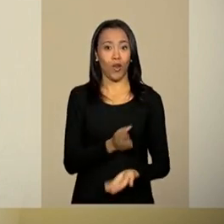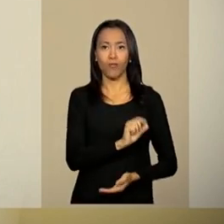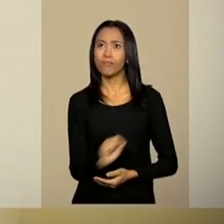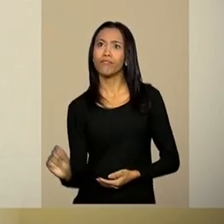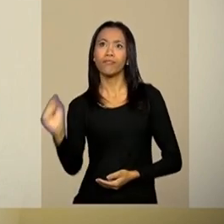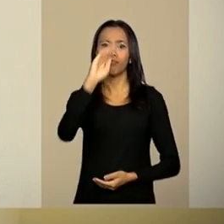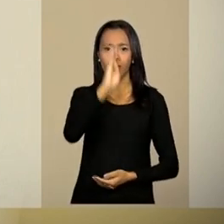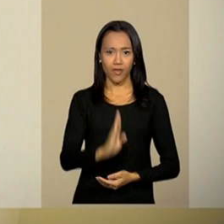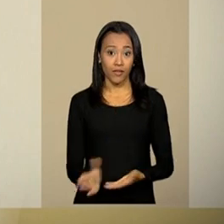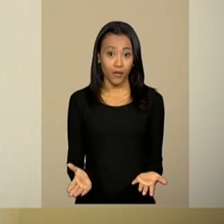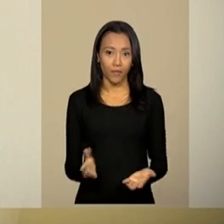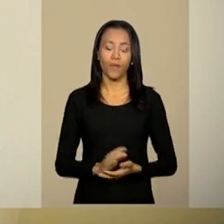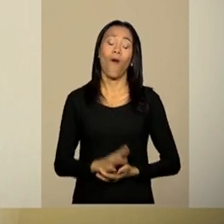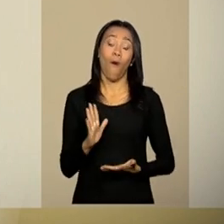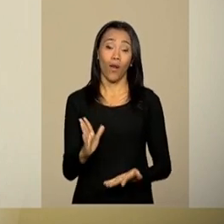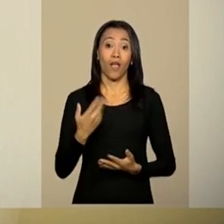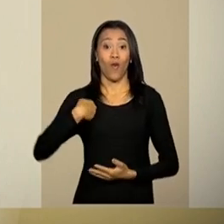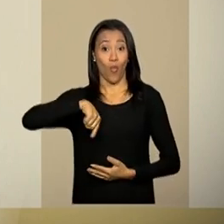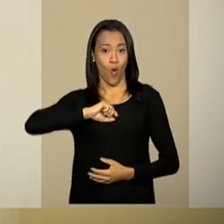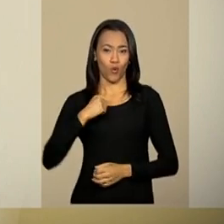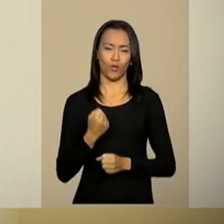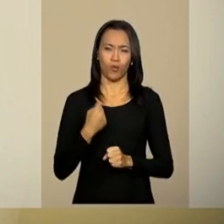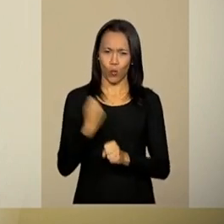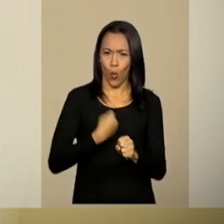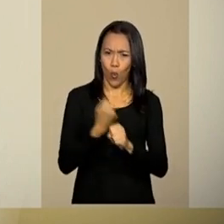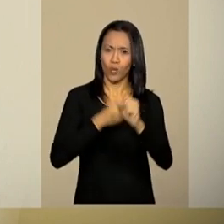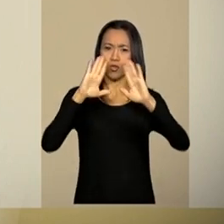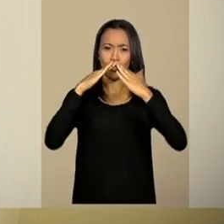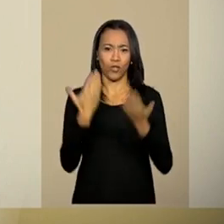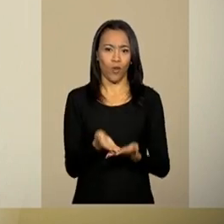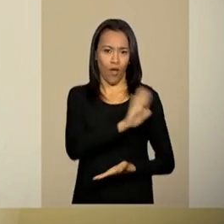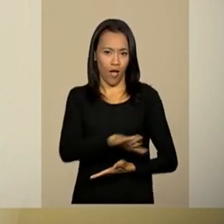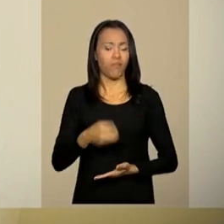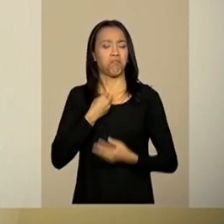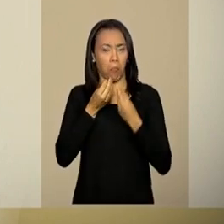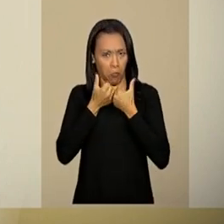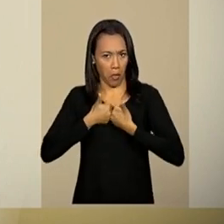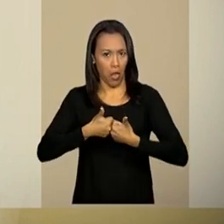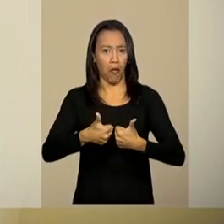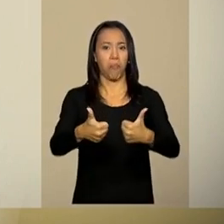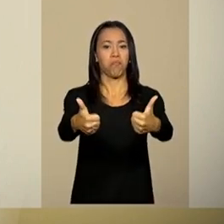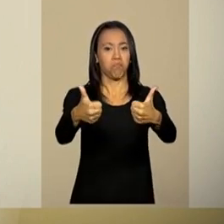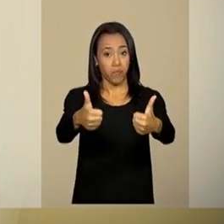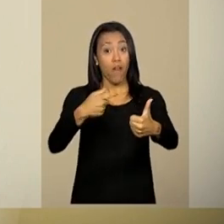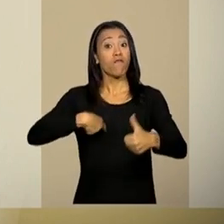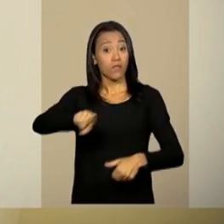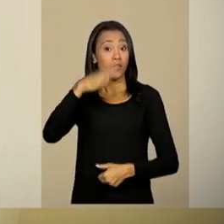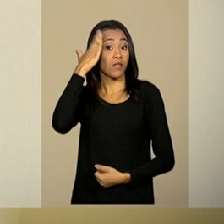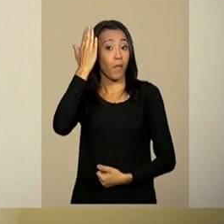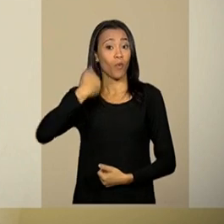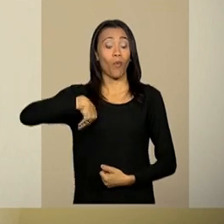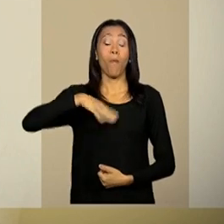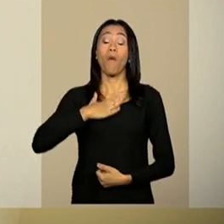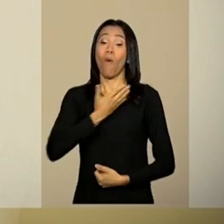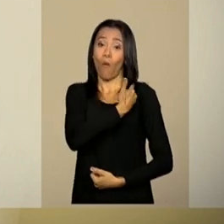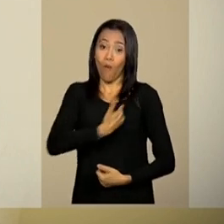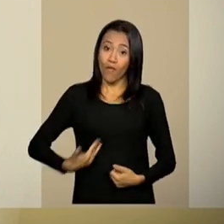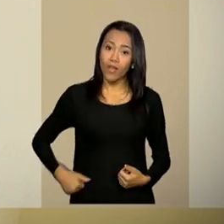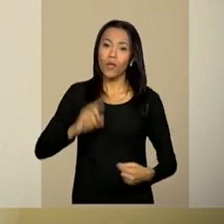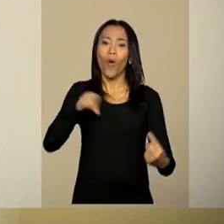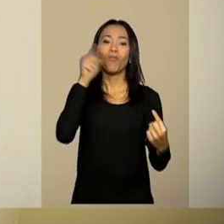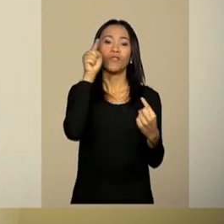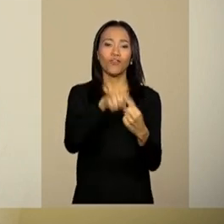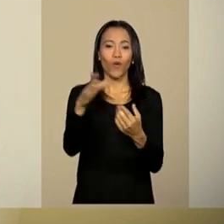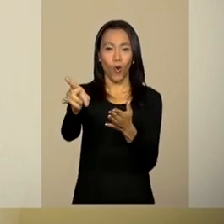presidenta olha Luciano o nosso programa de construção de creches vai indo muito bem você sabe que o meu governo tem a meta de